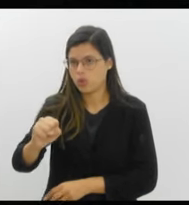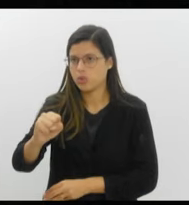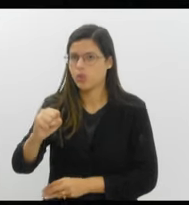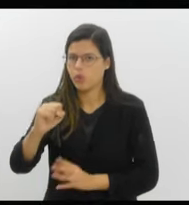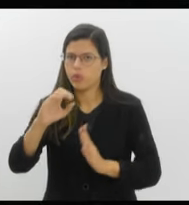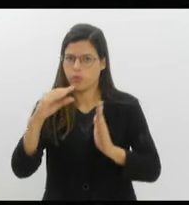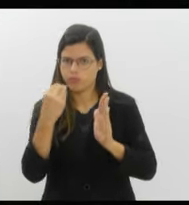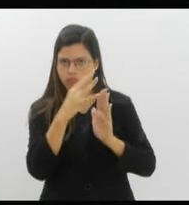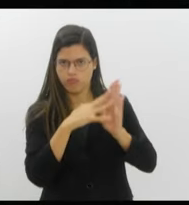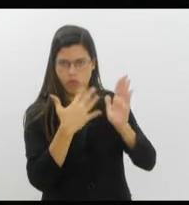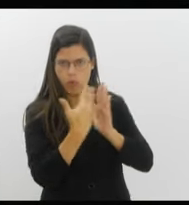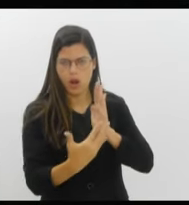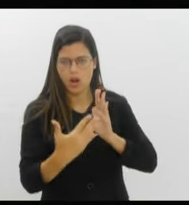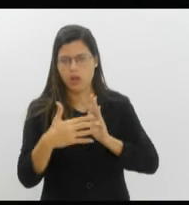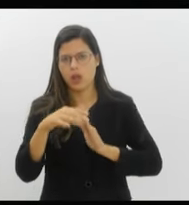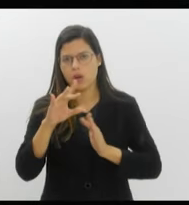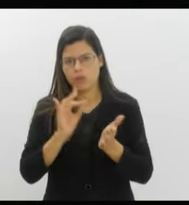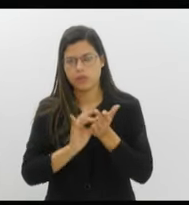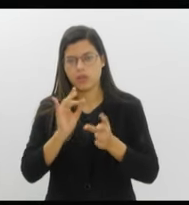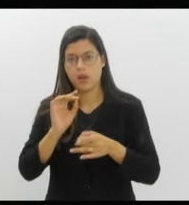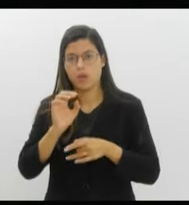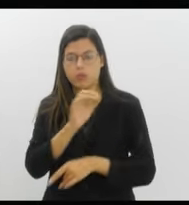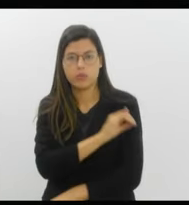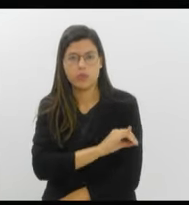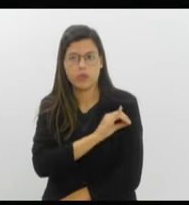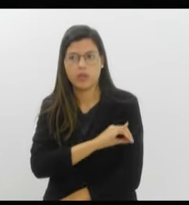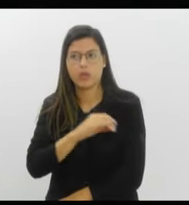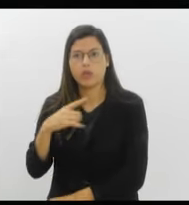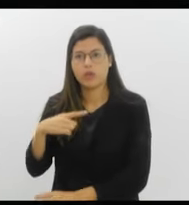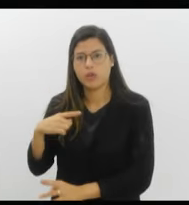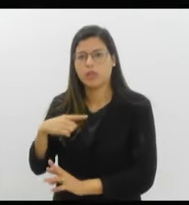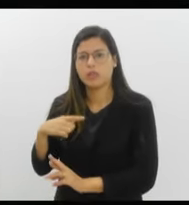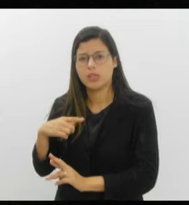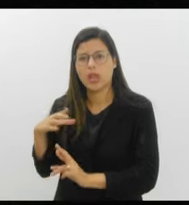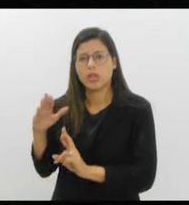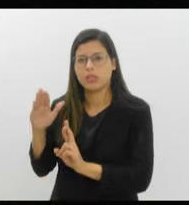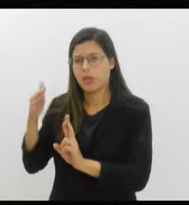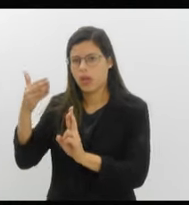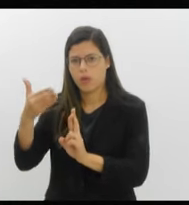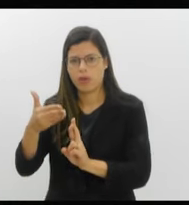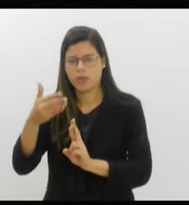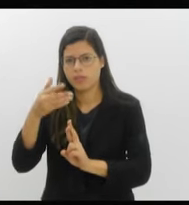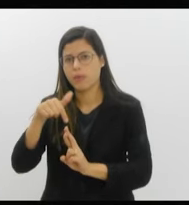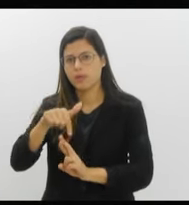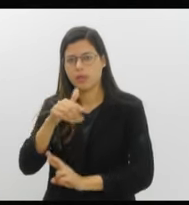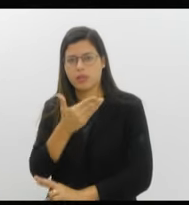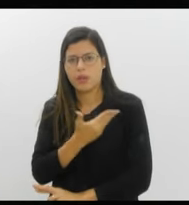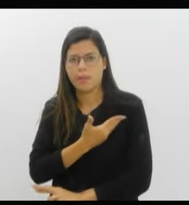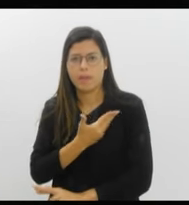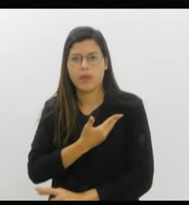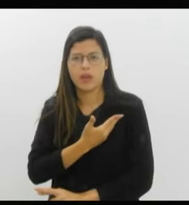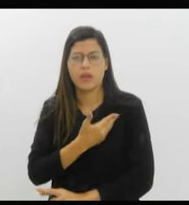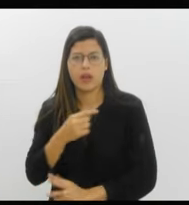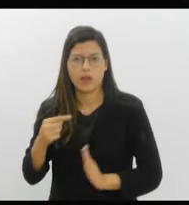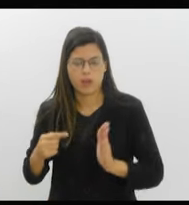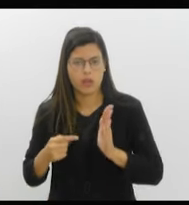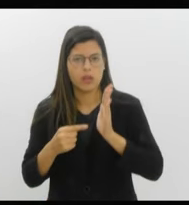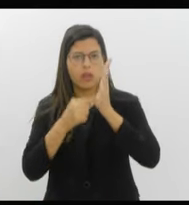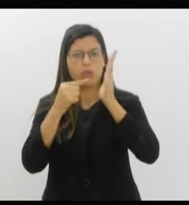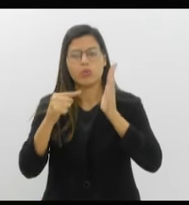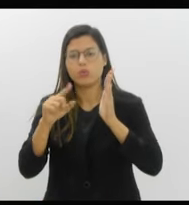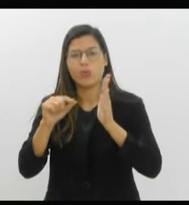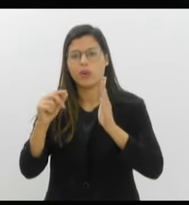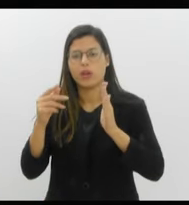Estado do Rio de Janeiro, no qual a gente vai ter o reconhecimento dessa companheira que tombou denunciando os absurdos na Casa da Morte,